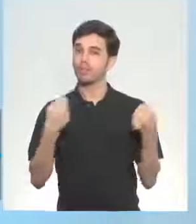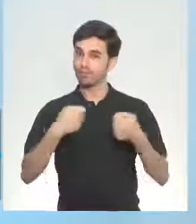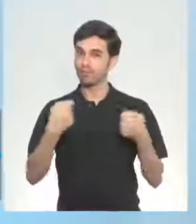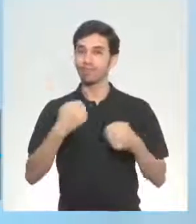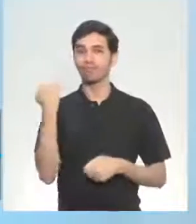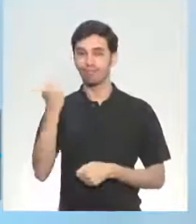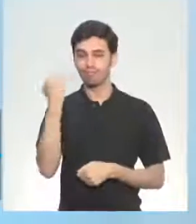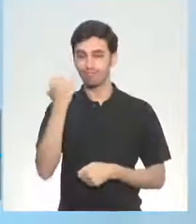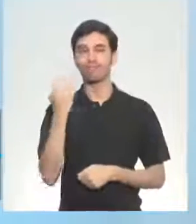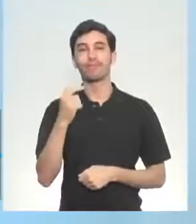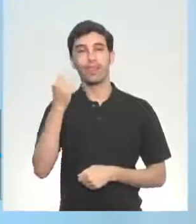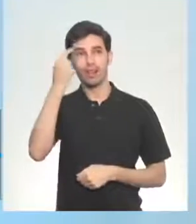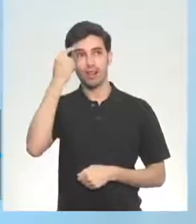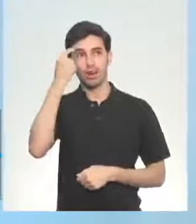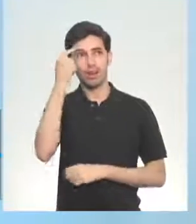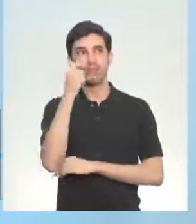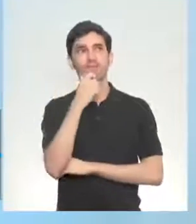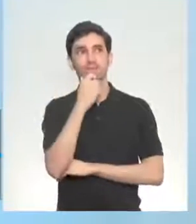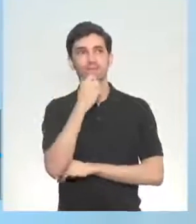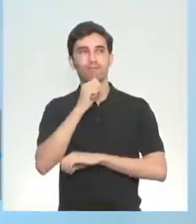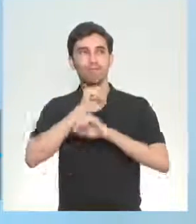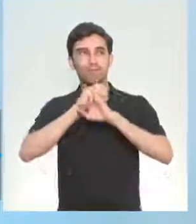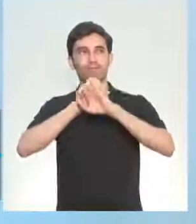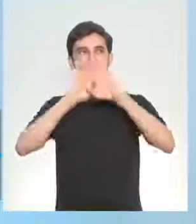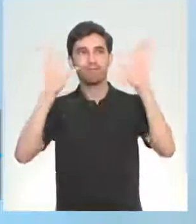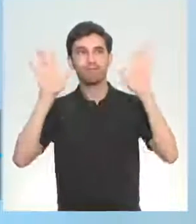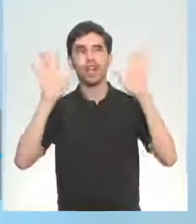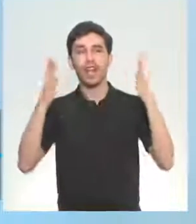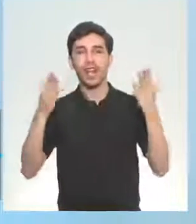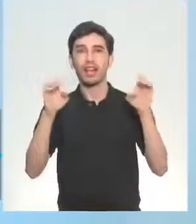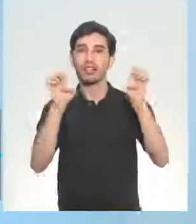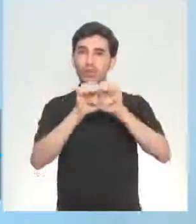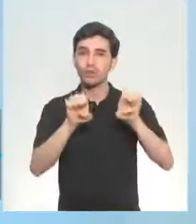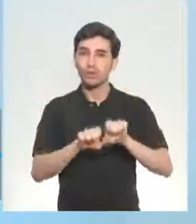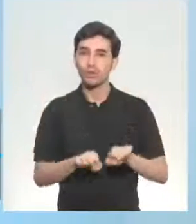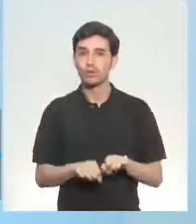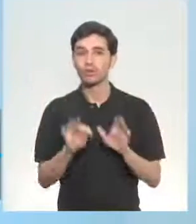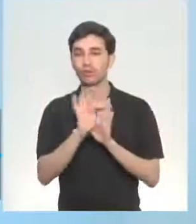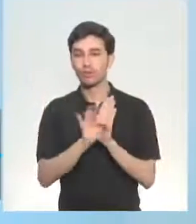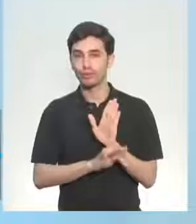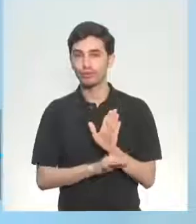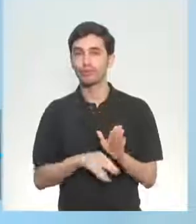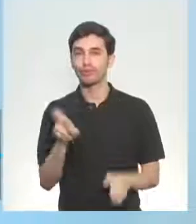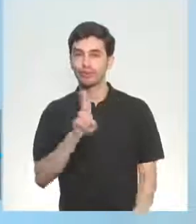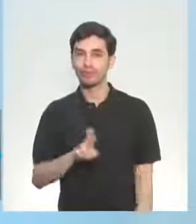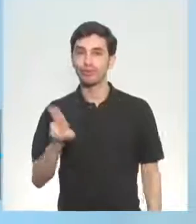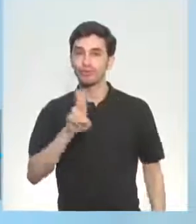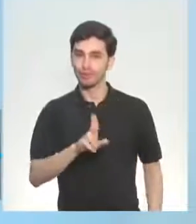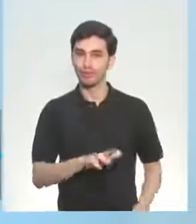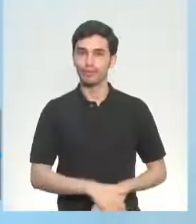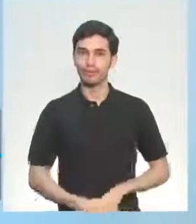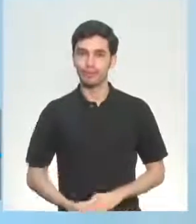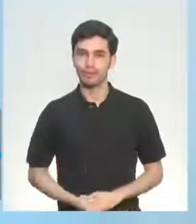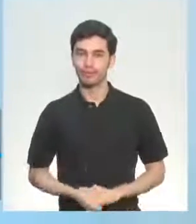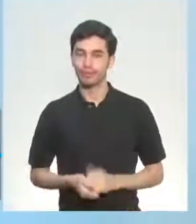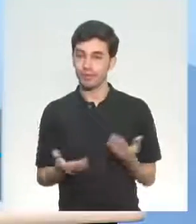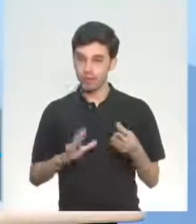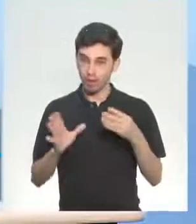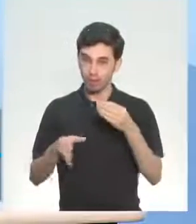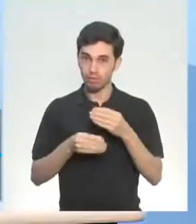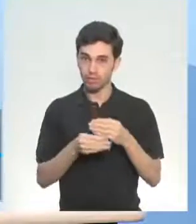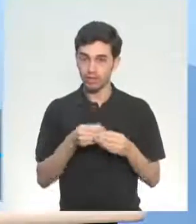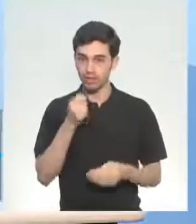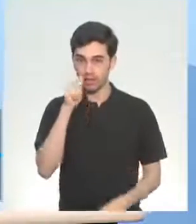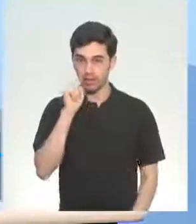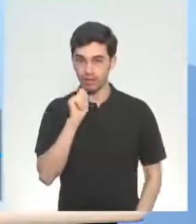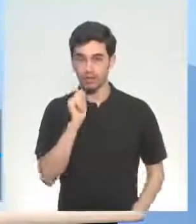importante termos em mente, de forma clara, aí, a estrutura do texto que nós vamos utilizar. Tá bom? Quer complementar alguma coisa, Andréia? Só